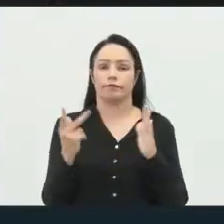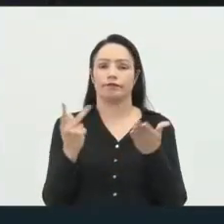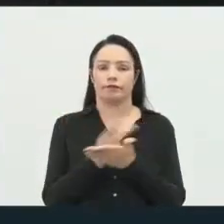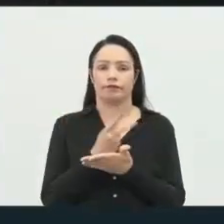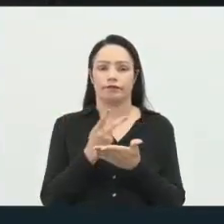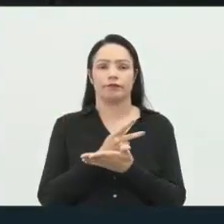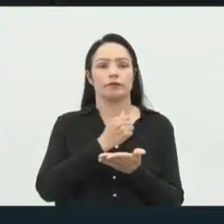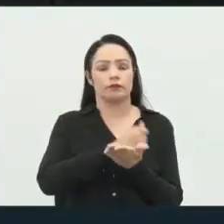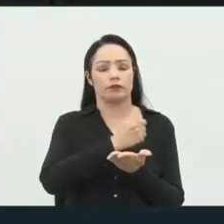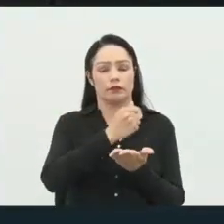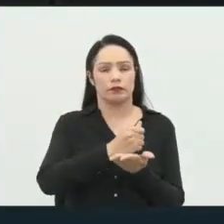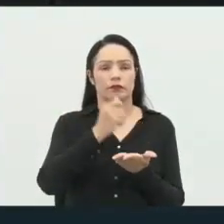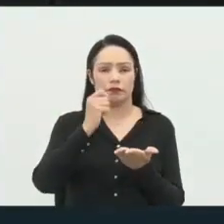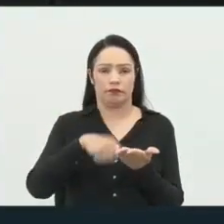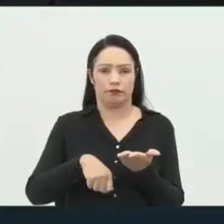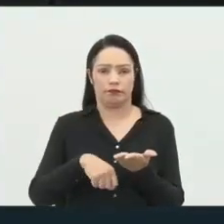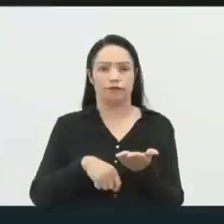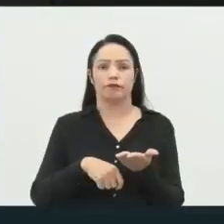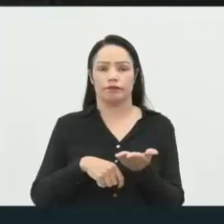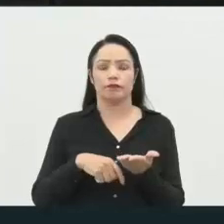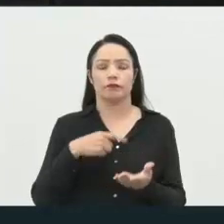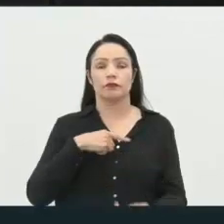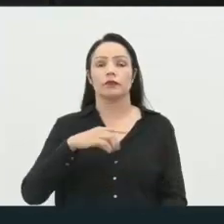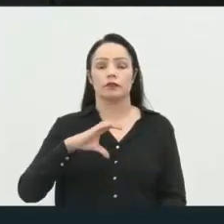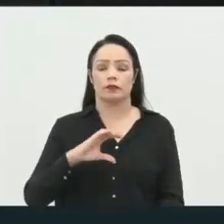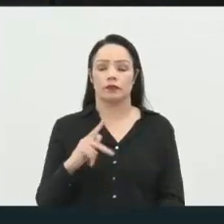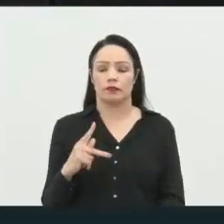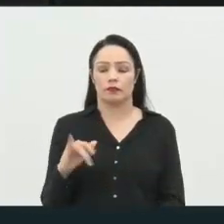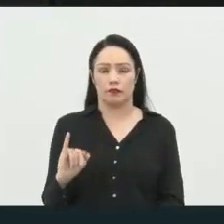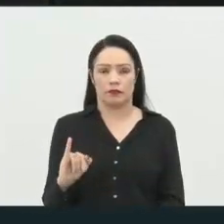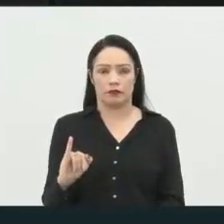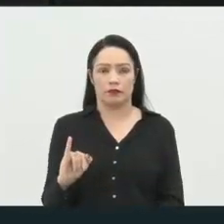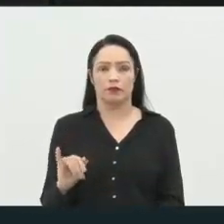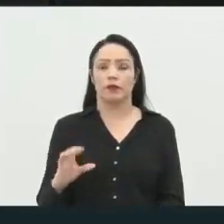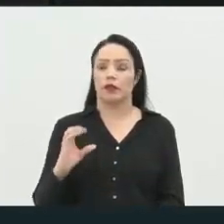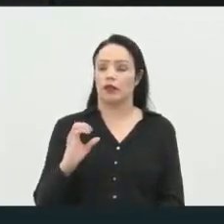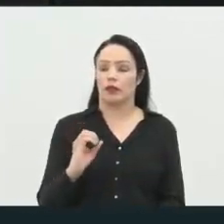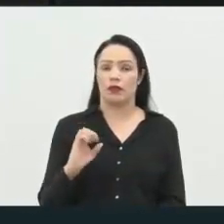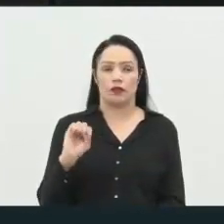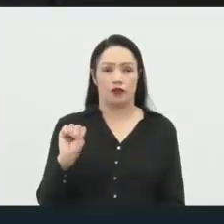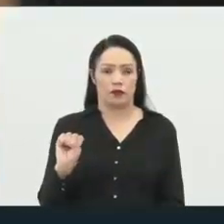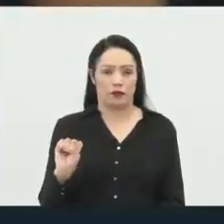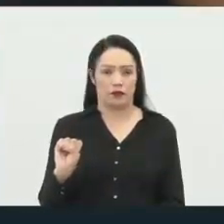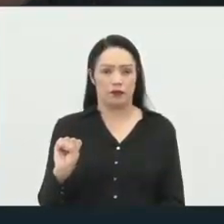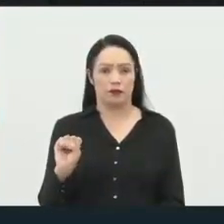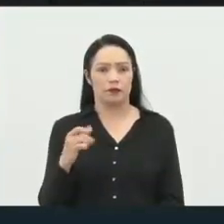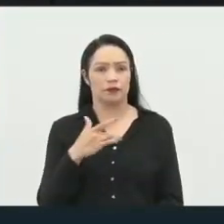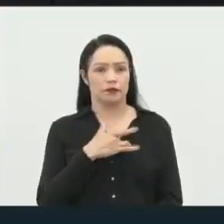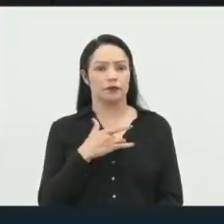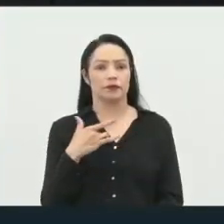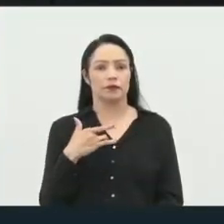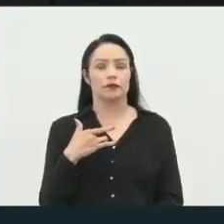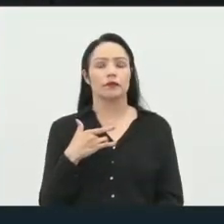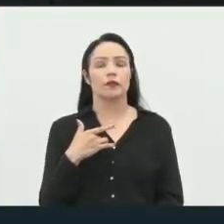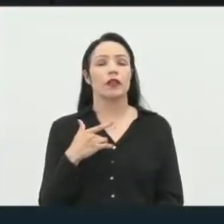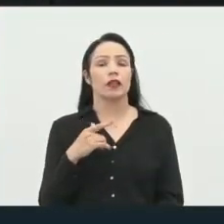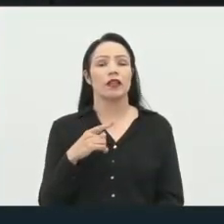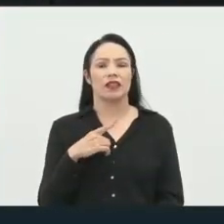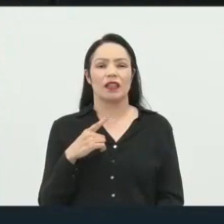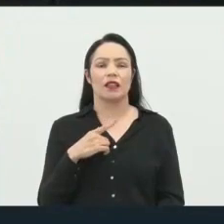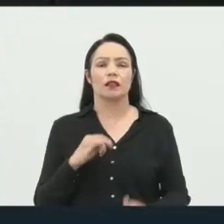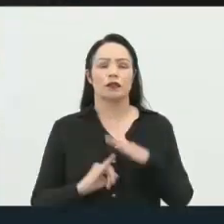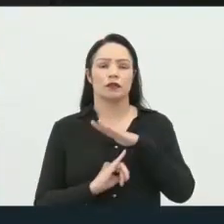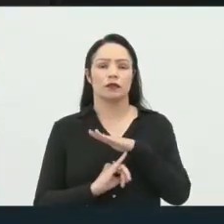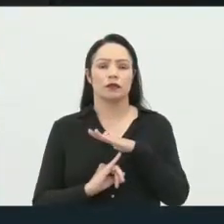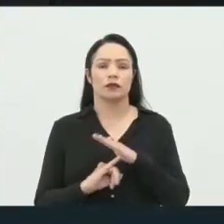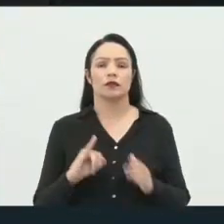CPI das Oeste né aliás da saúde né deveria ser CPI da Zona Oeste né começar pelo Instituto Jerico já tem documento de sobra para